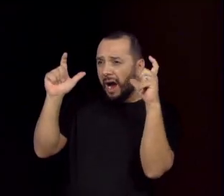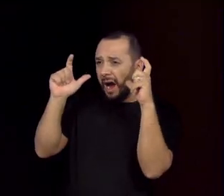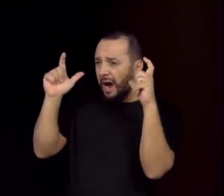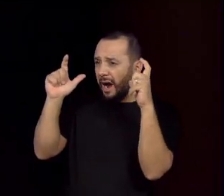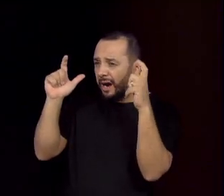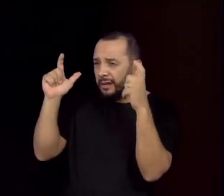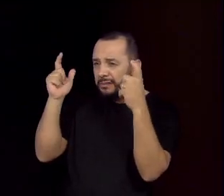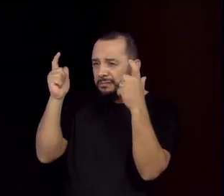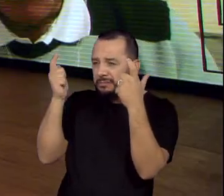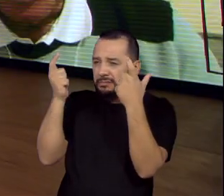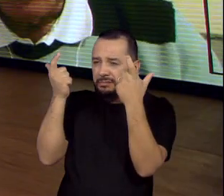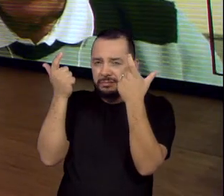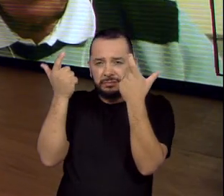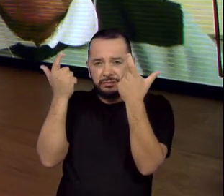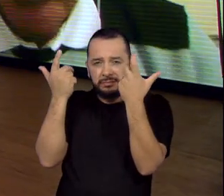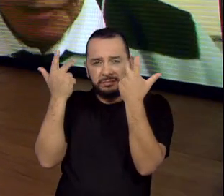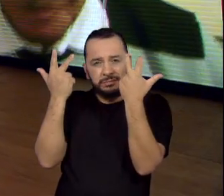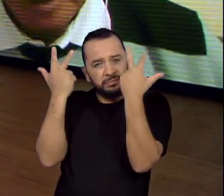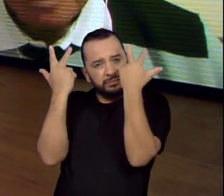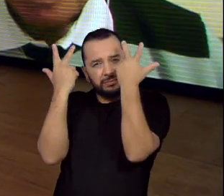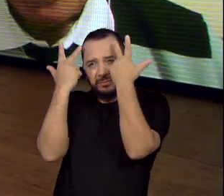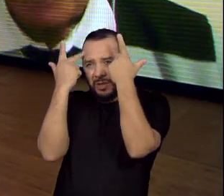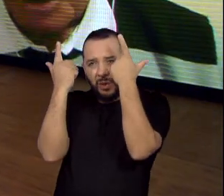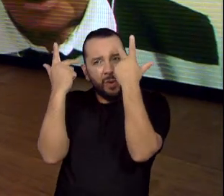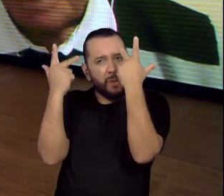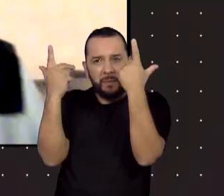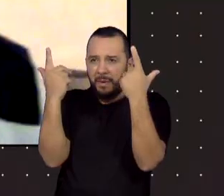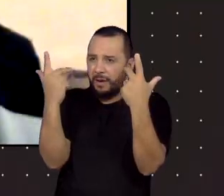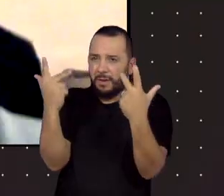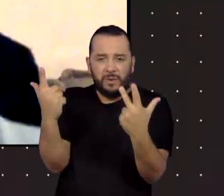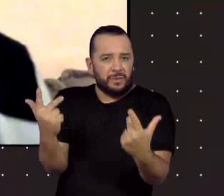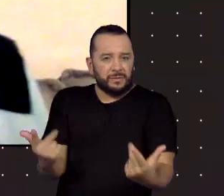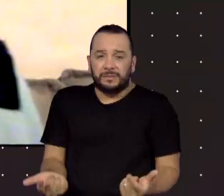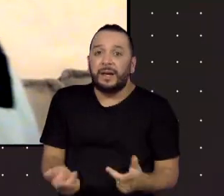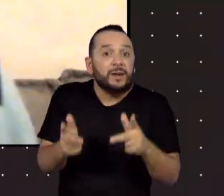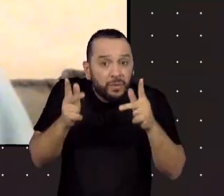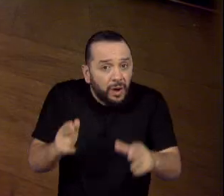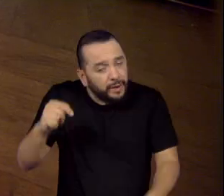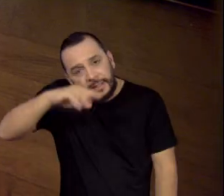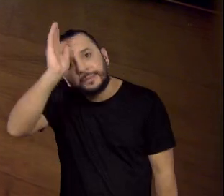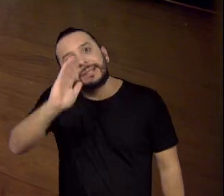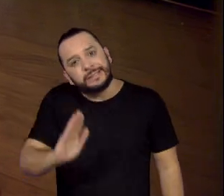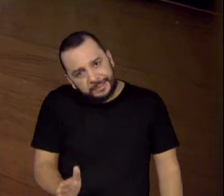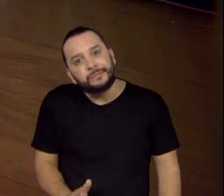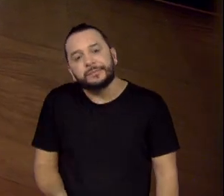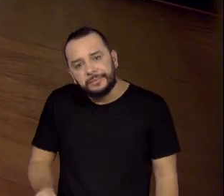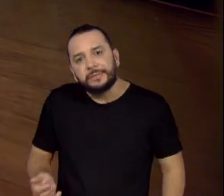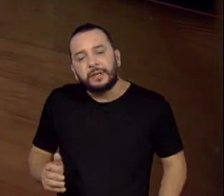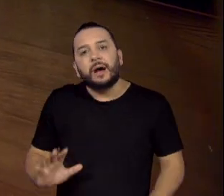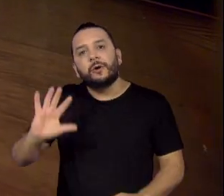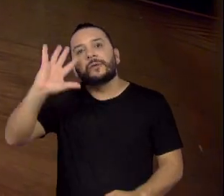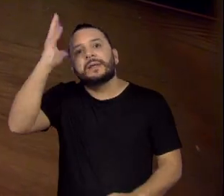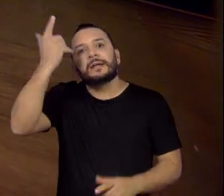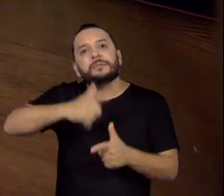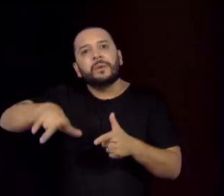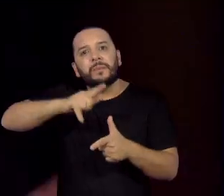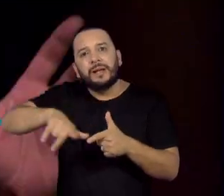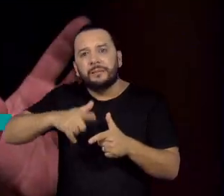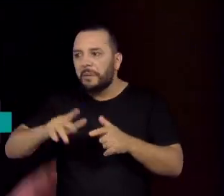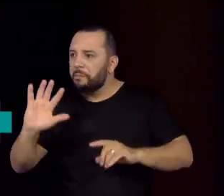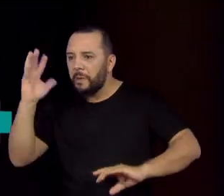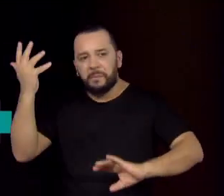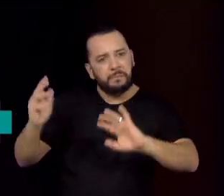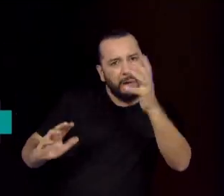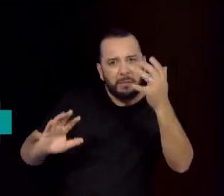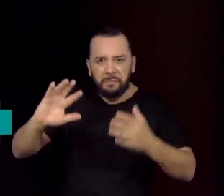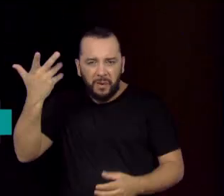normalidade vira normalidade. O que a gente vivendo não é o que nós estamos vivendo, não é realidade. Como dizia o Léo Rodrigues. Nós temos mais